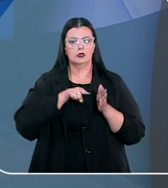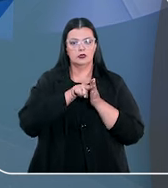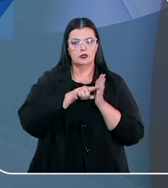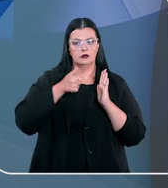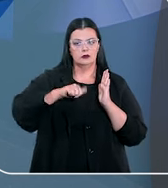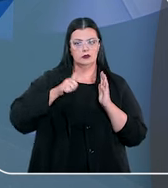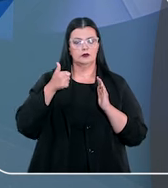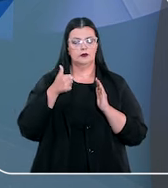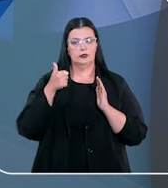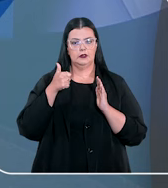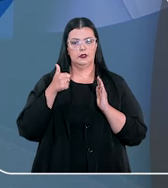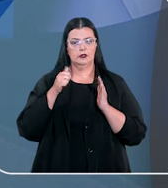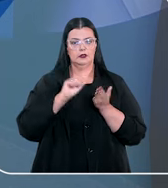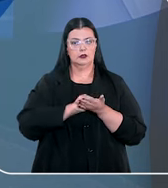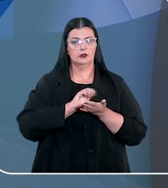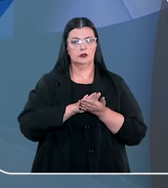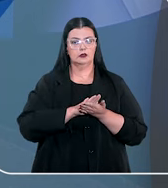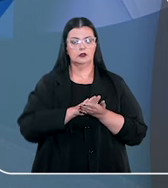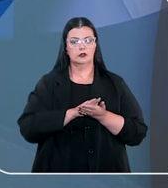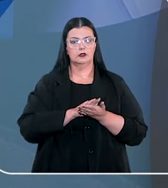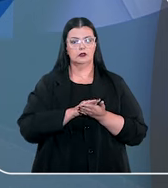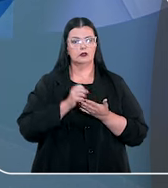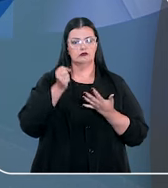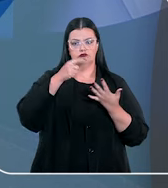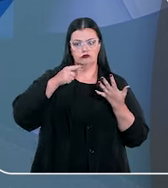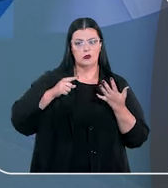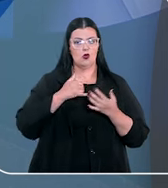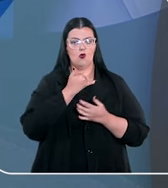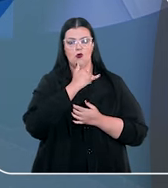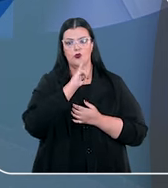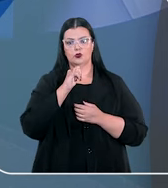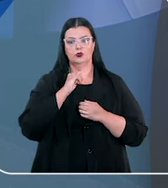caso na primeira instância. Você confere